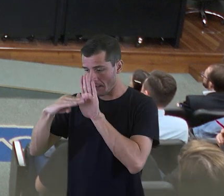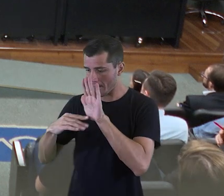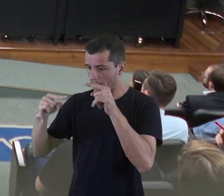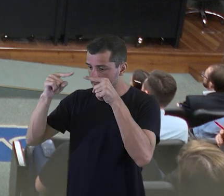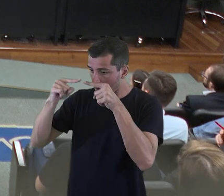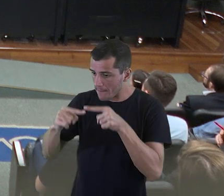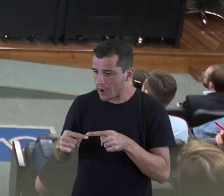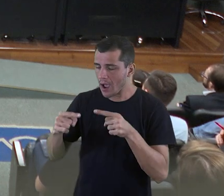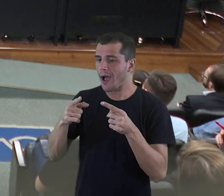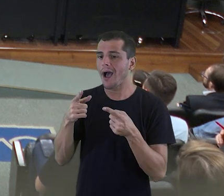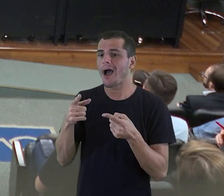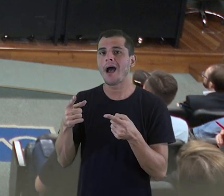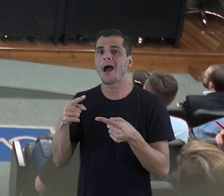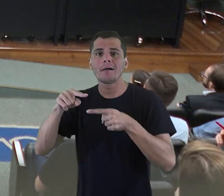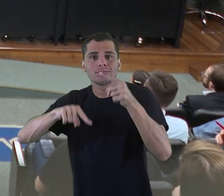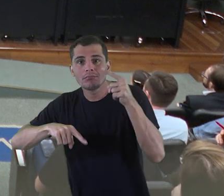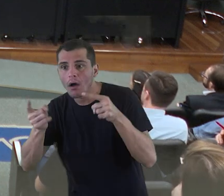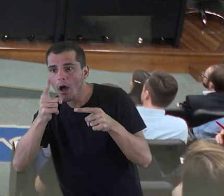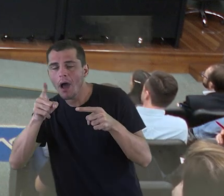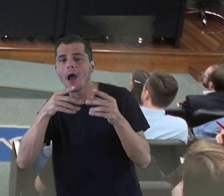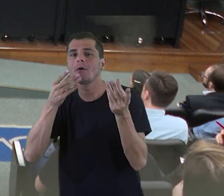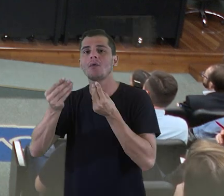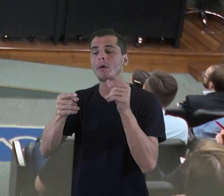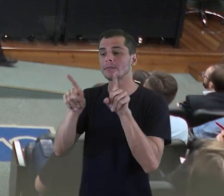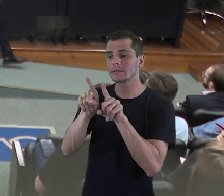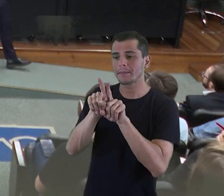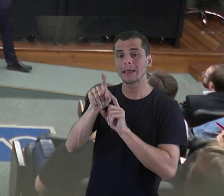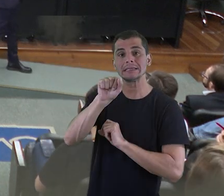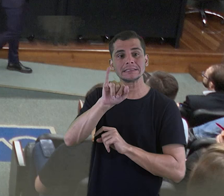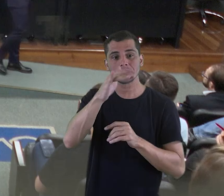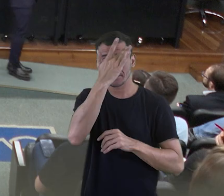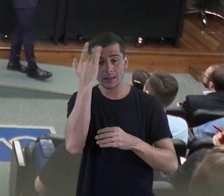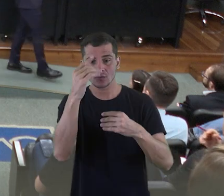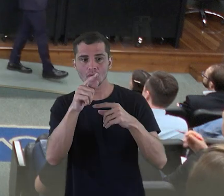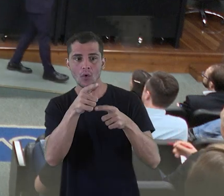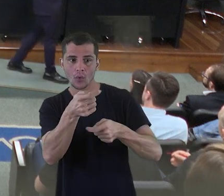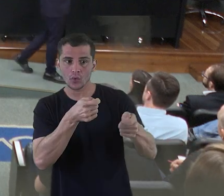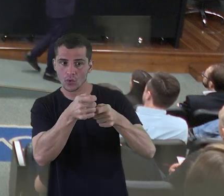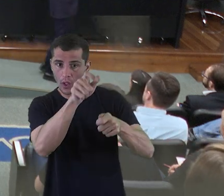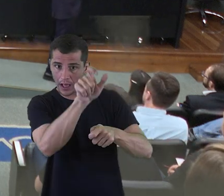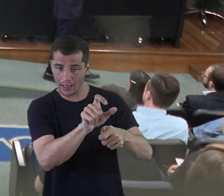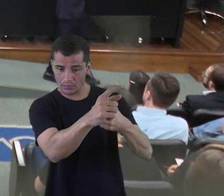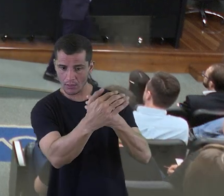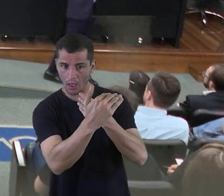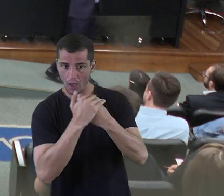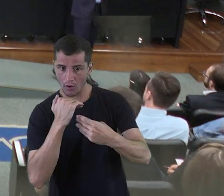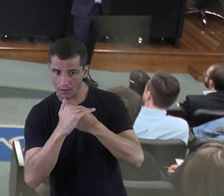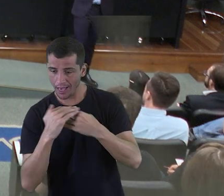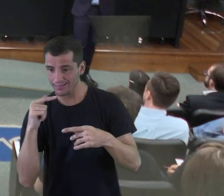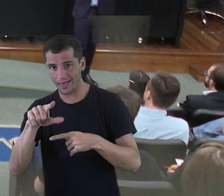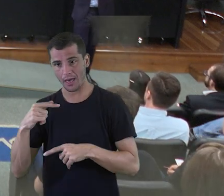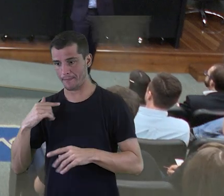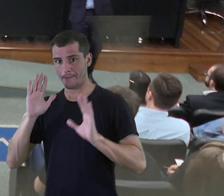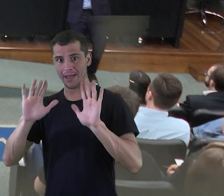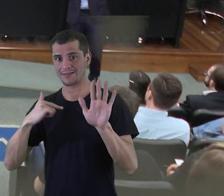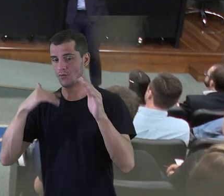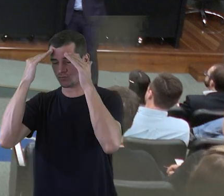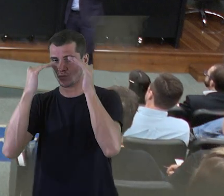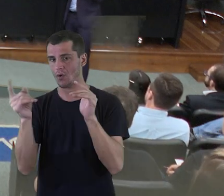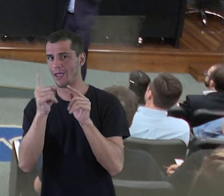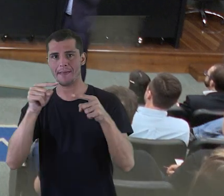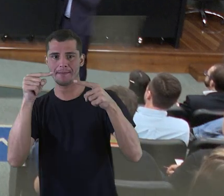solidária o que isso quer dizer que o operador e o controlador respondem em